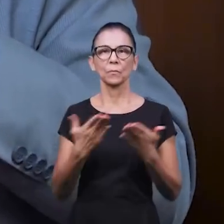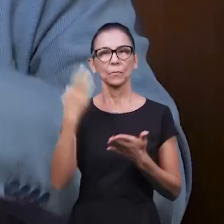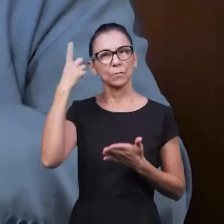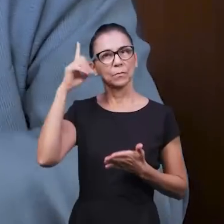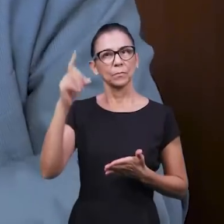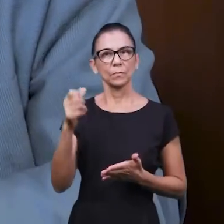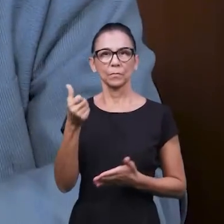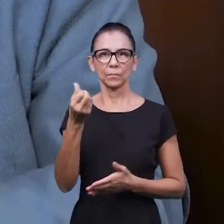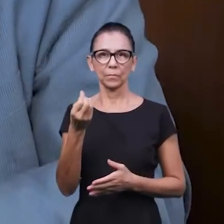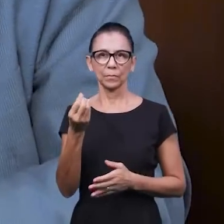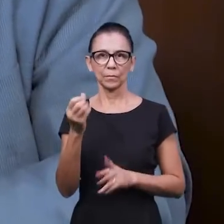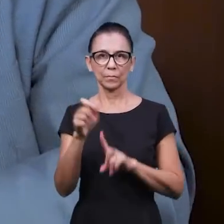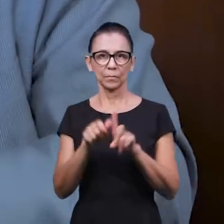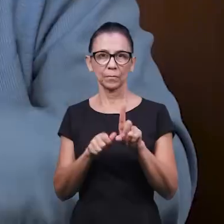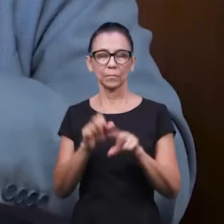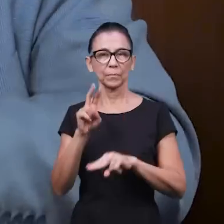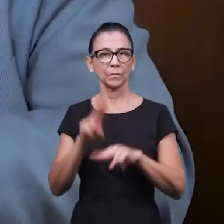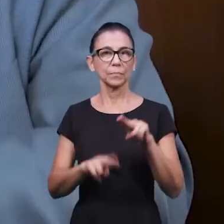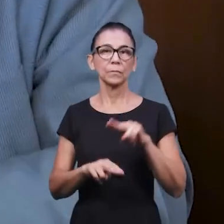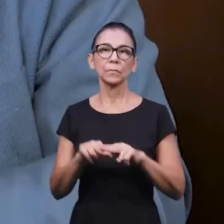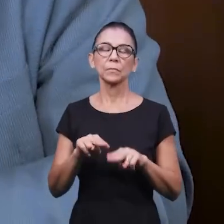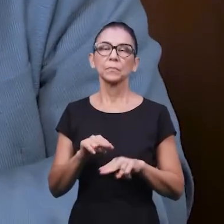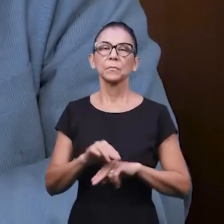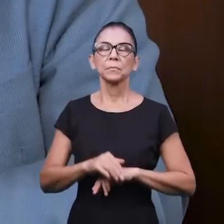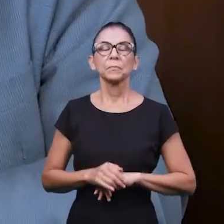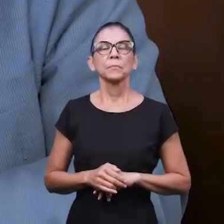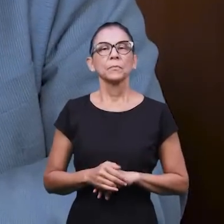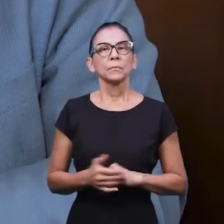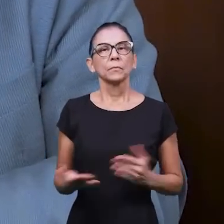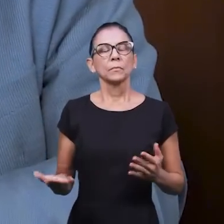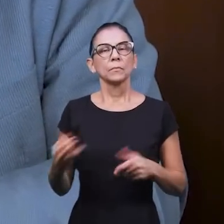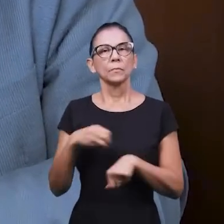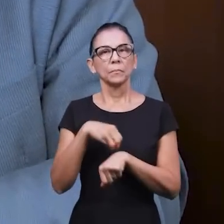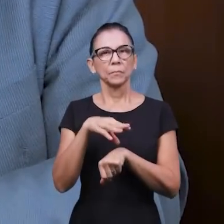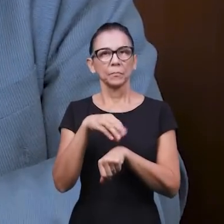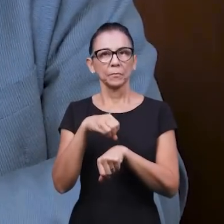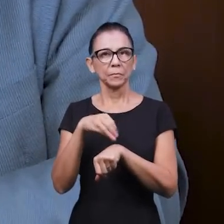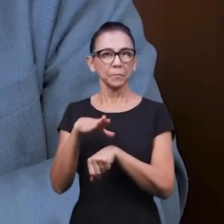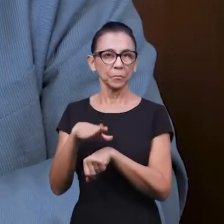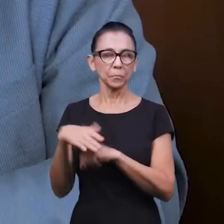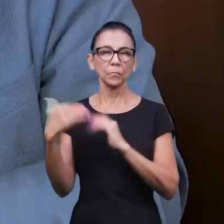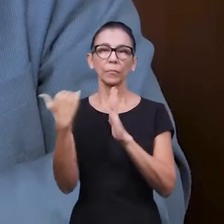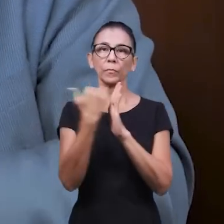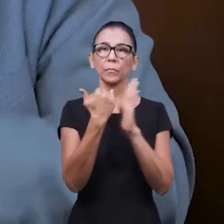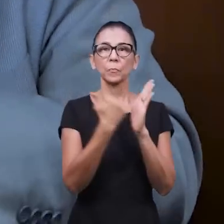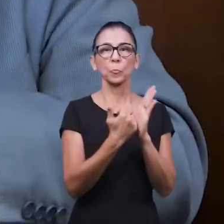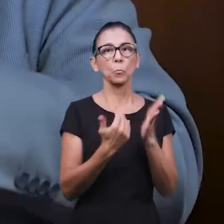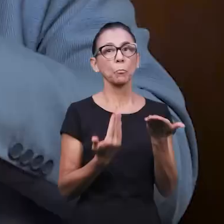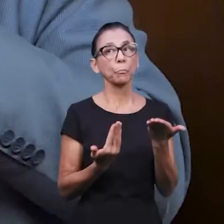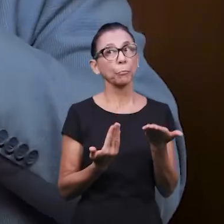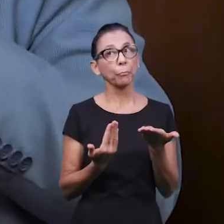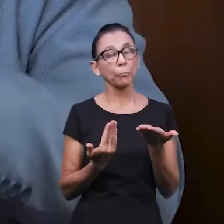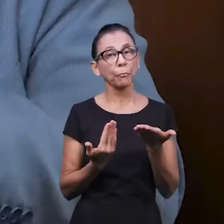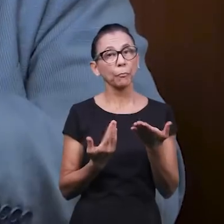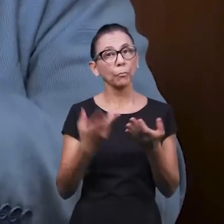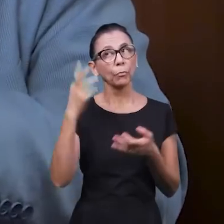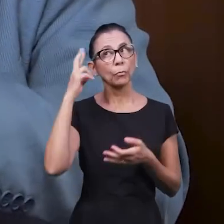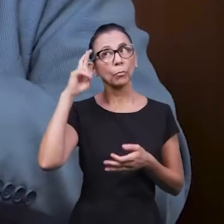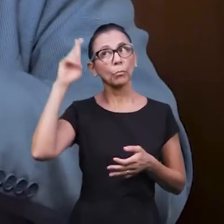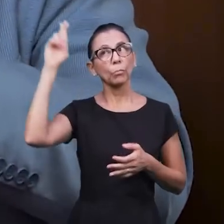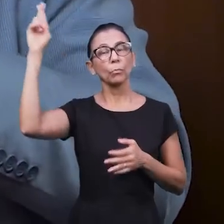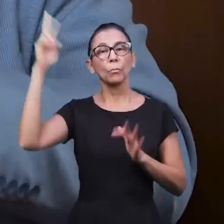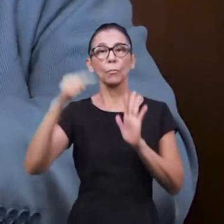dia 16 de junho, é o dia que estamos transmitindo essa edição do Conversas Bíblicas. É um dia que o Senhor